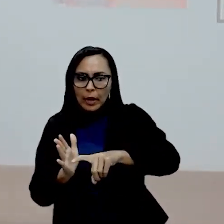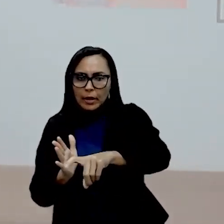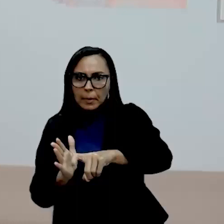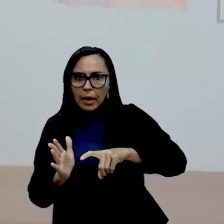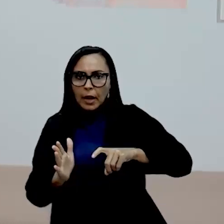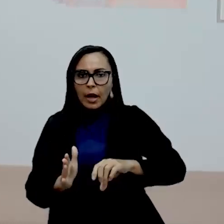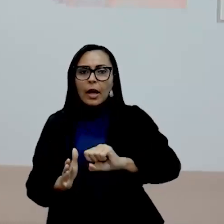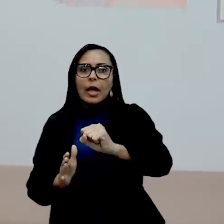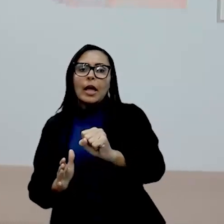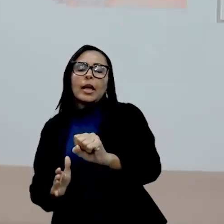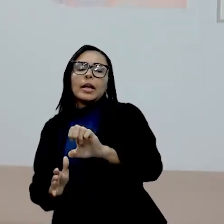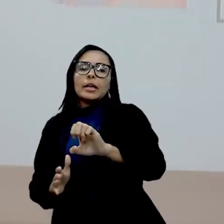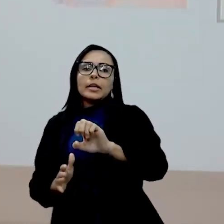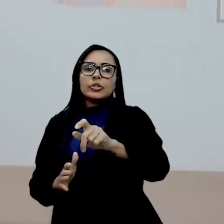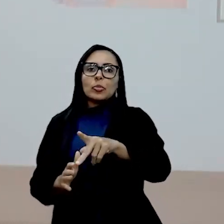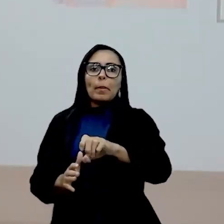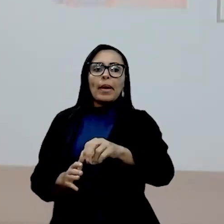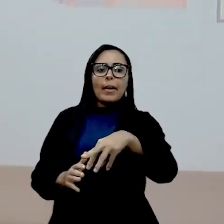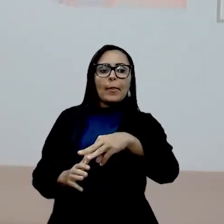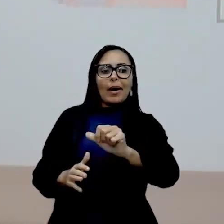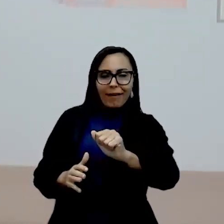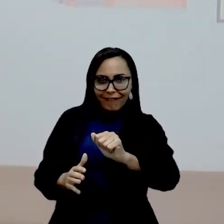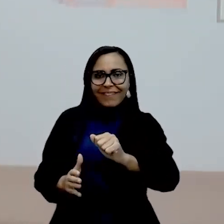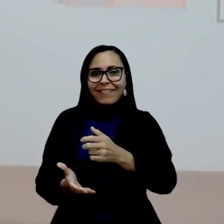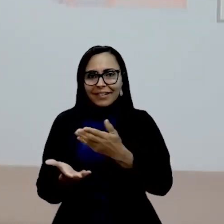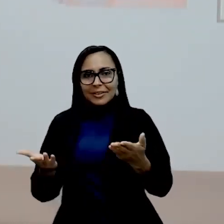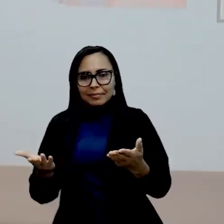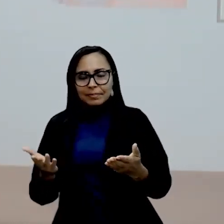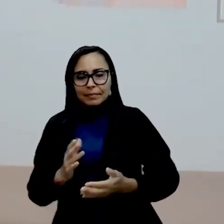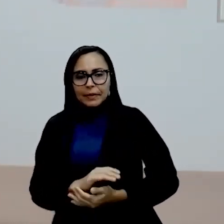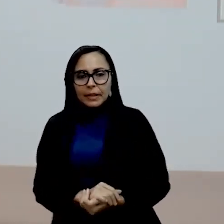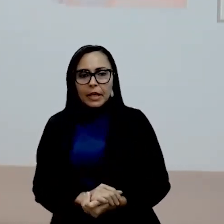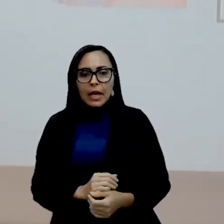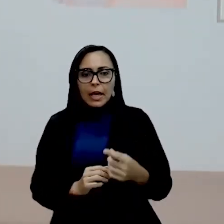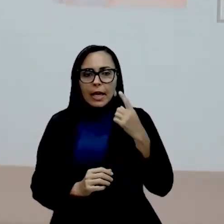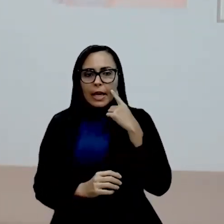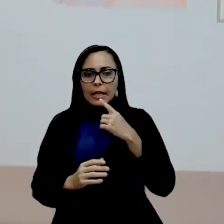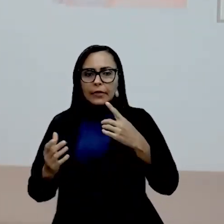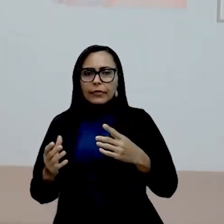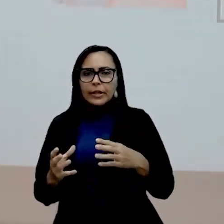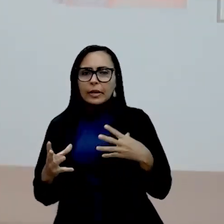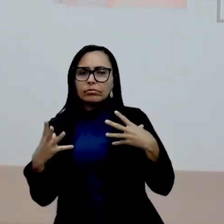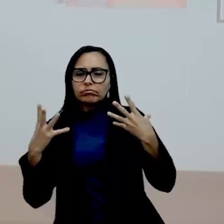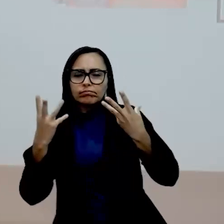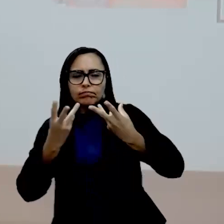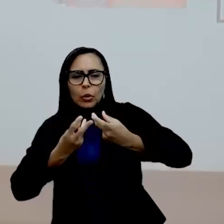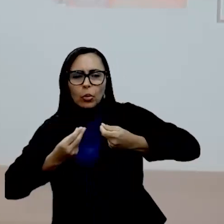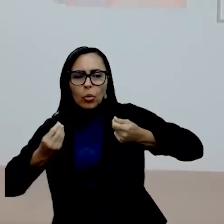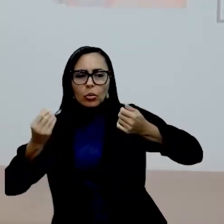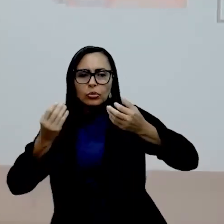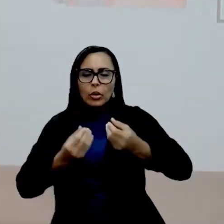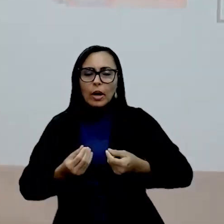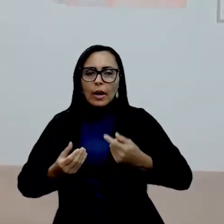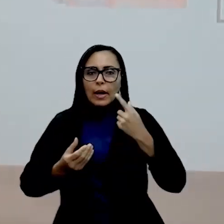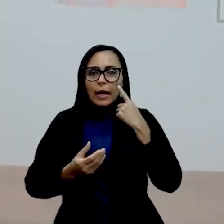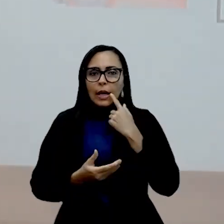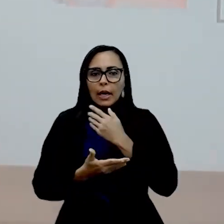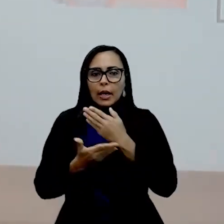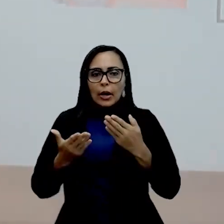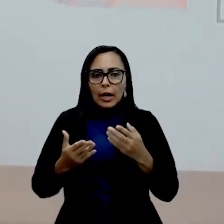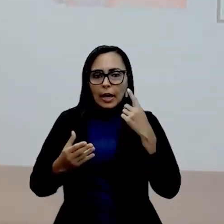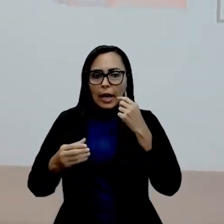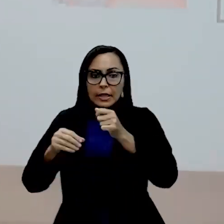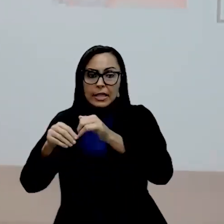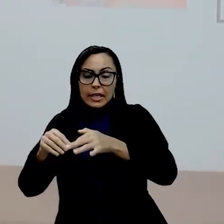de secreções, né, que compõem o esperma. O esperma, de que é composto o esperma? De secreções da vesícula seminal, secreções